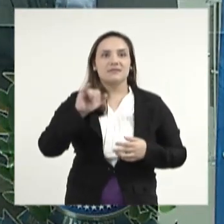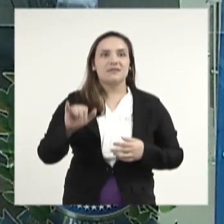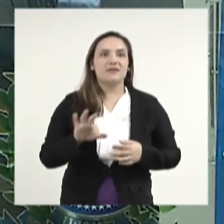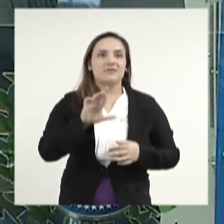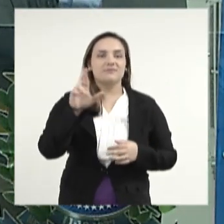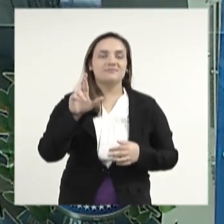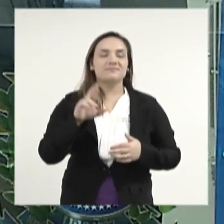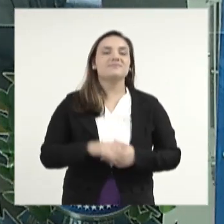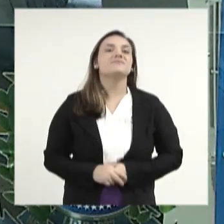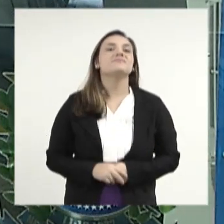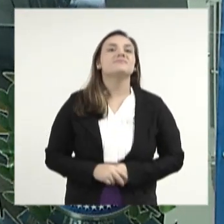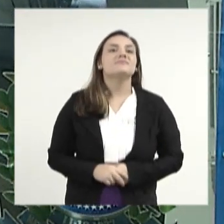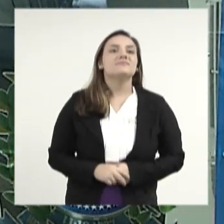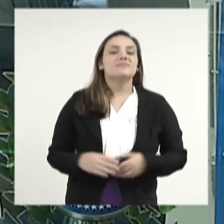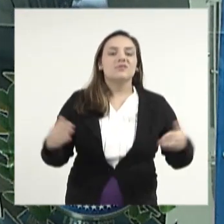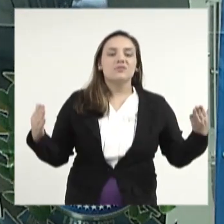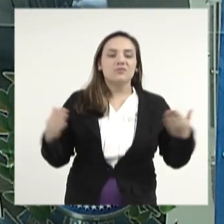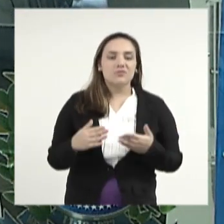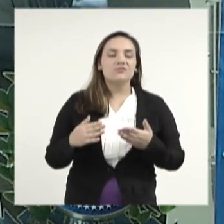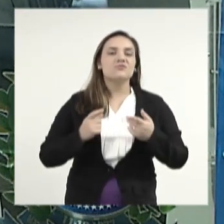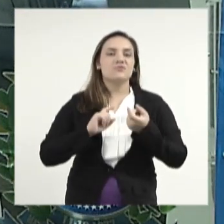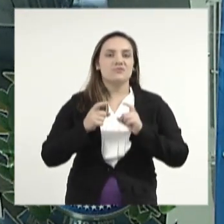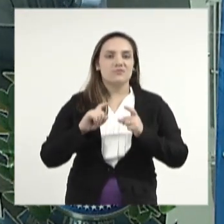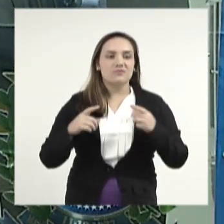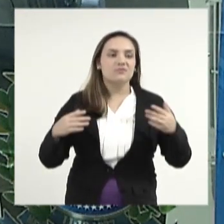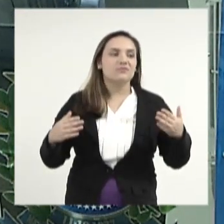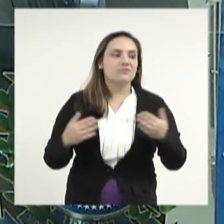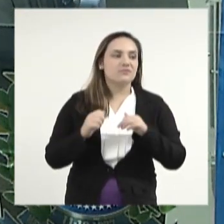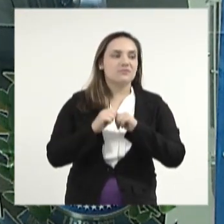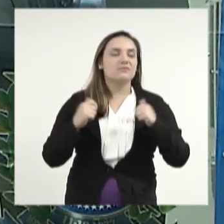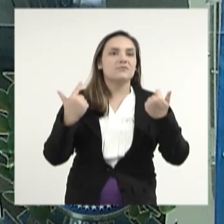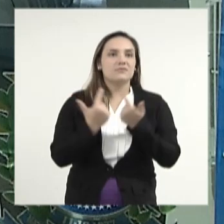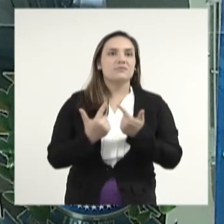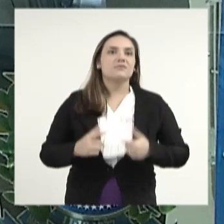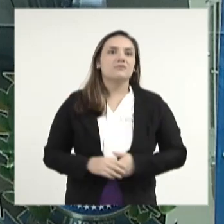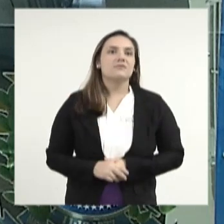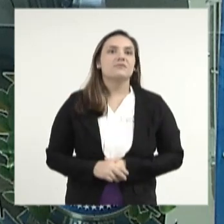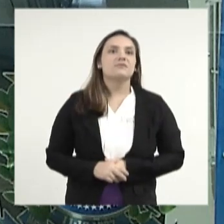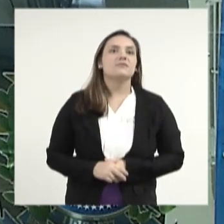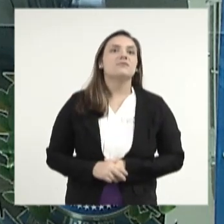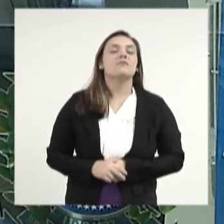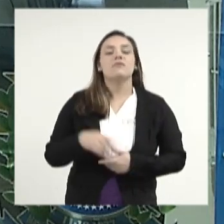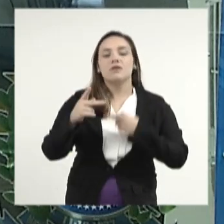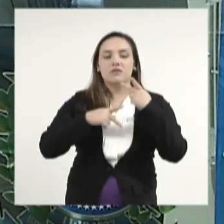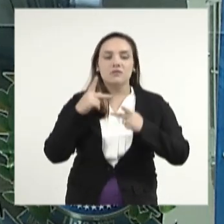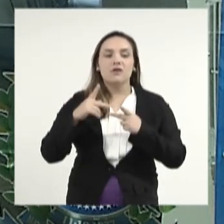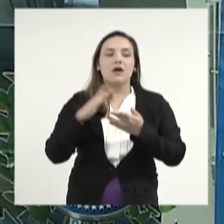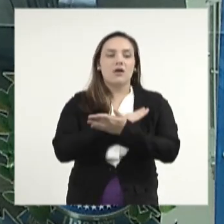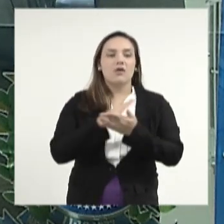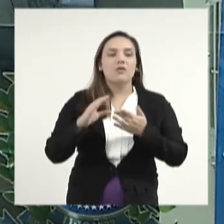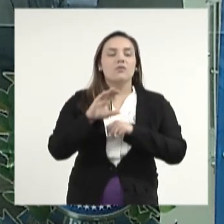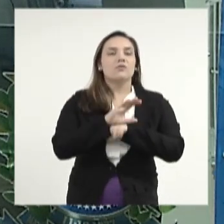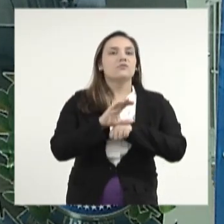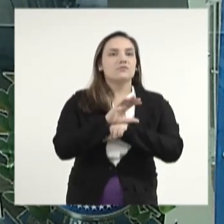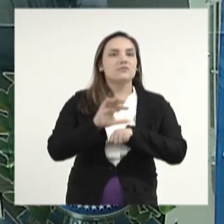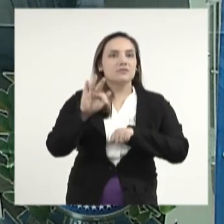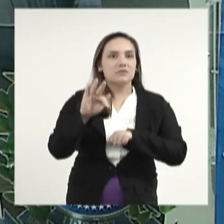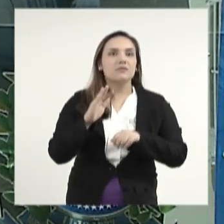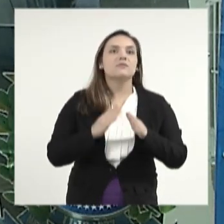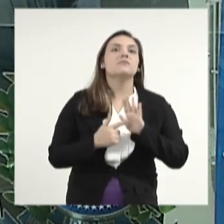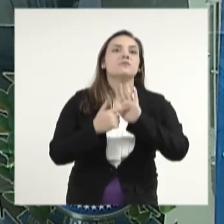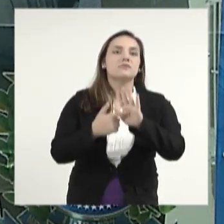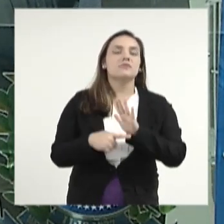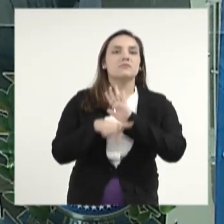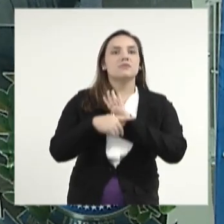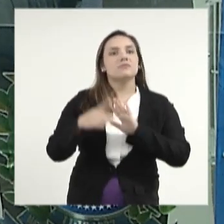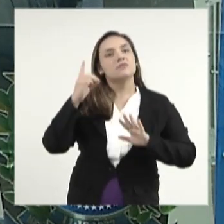e Redação, que se reuniu hoje aqui na Assembleia Legislativa, deliberou sobre a constitucionalidade de projetos que foram apresentados